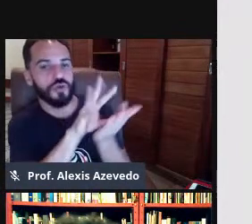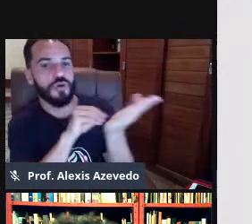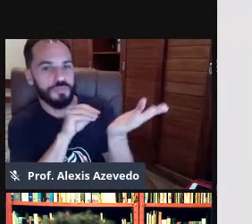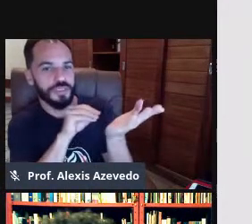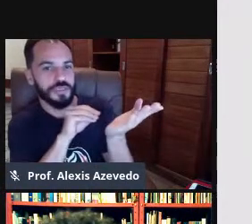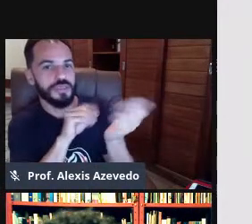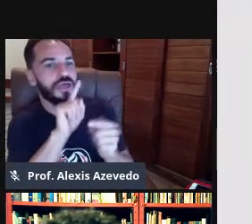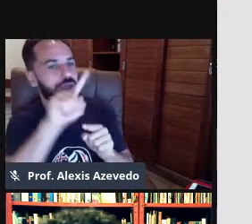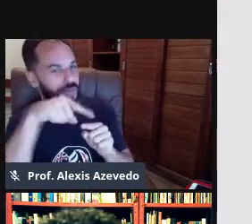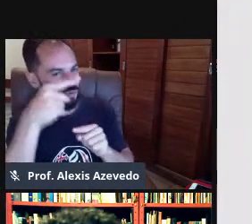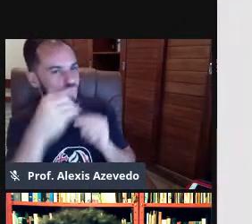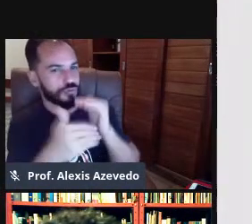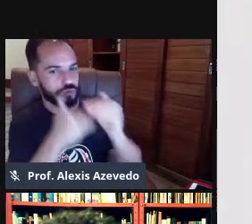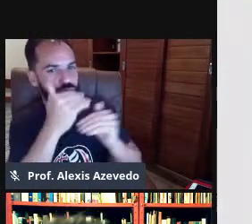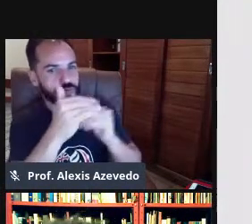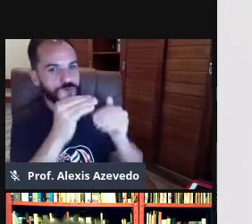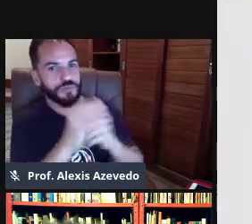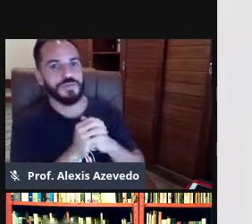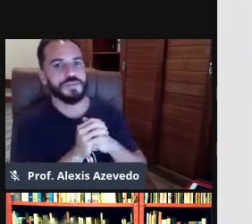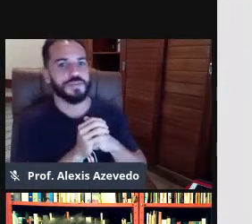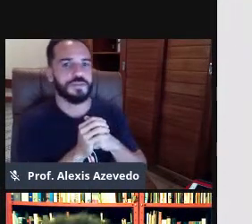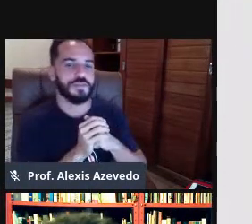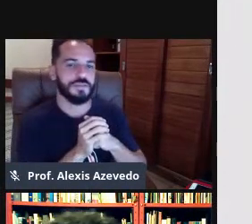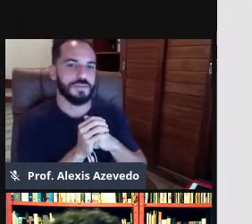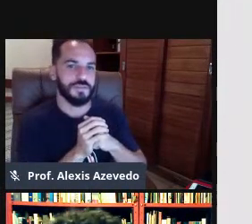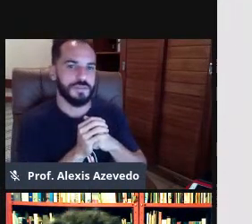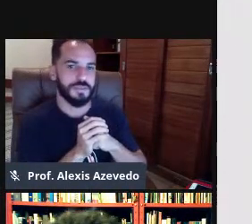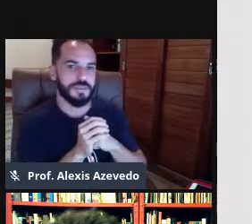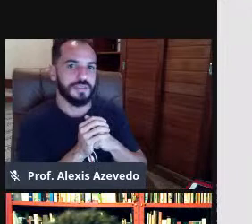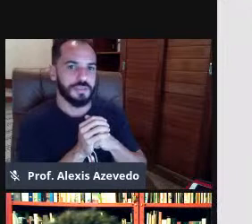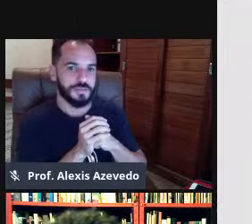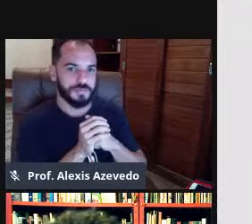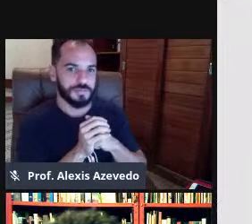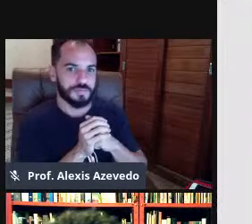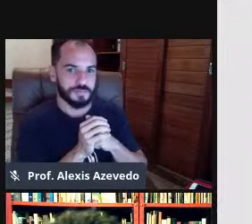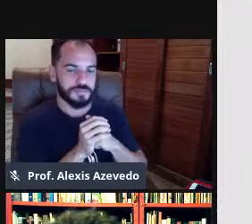acompanhando esse esquema. Né? Esse é o esquema